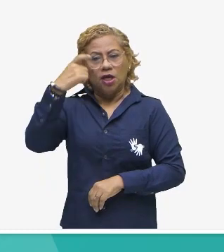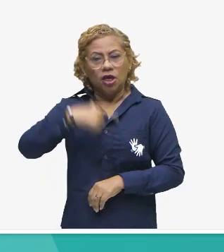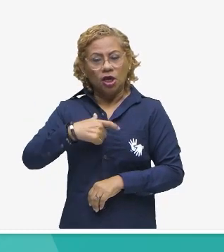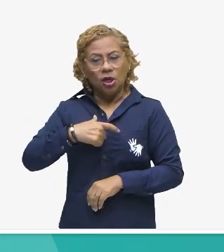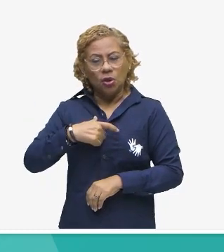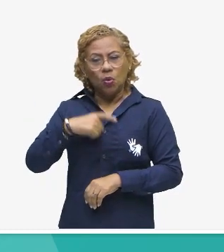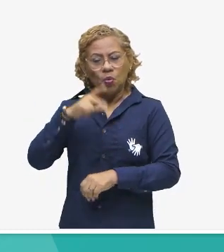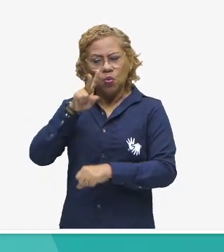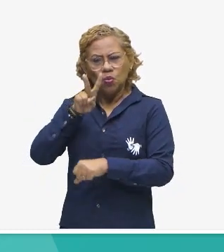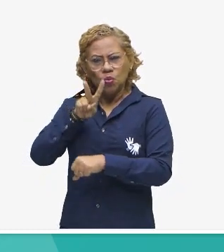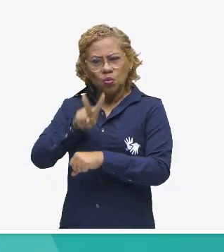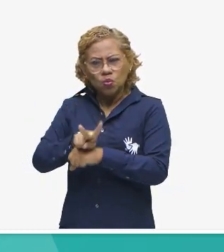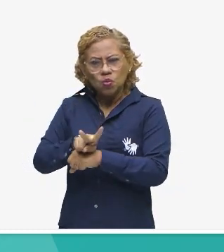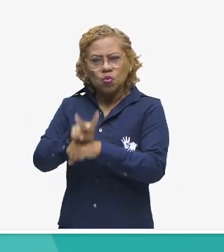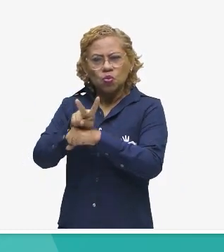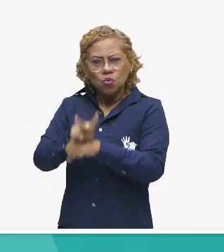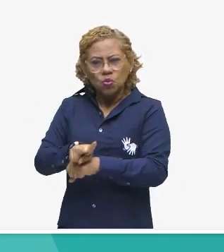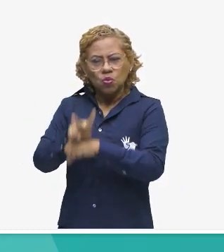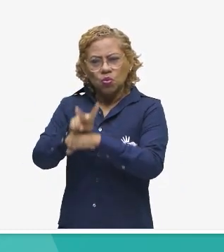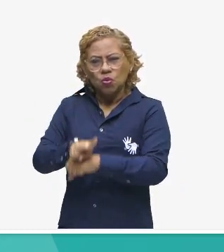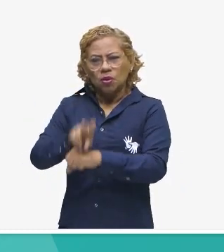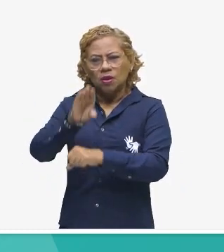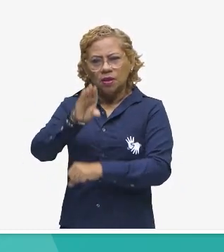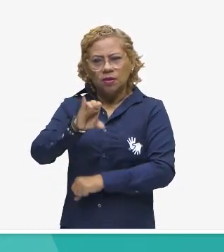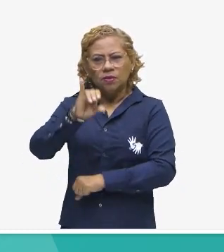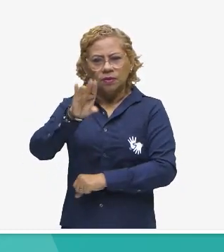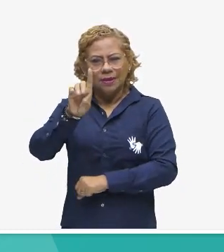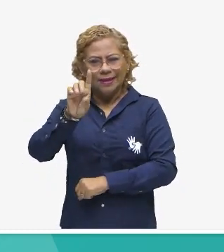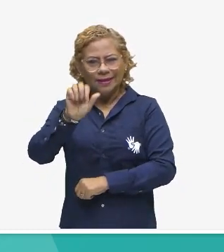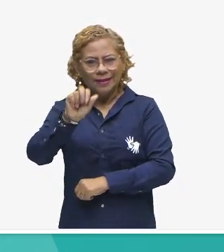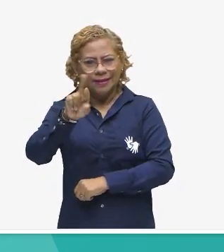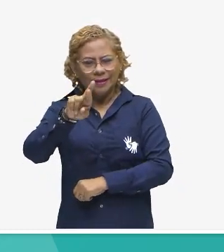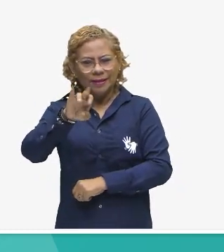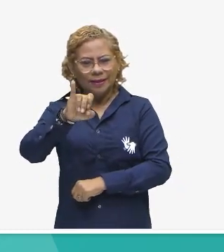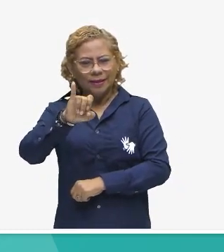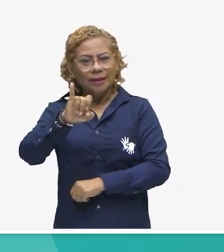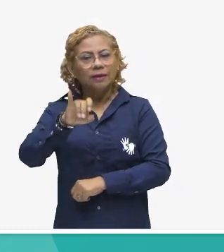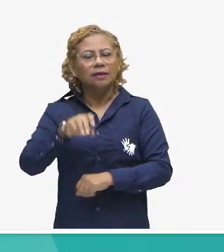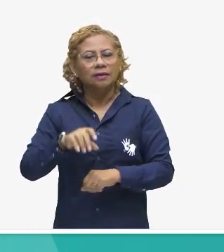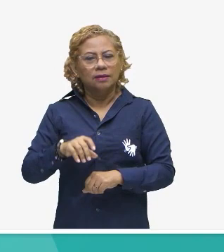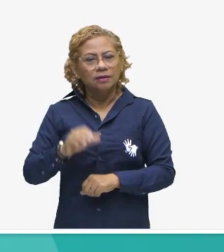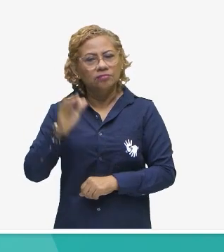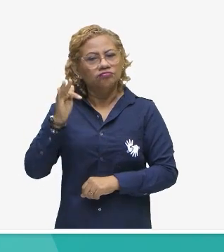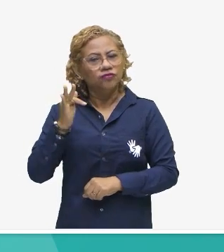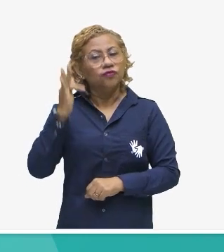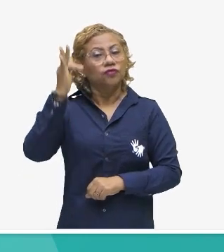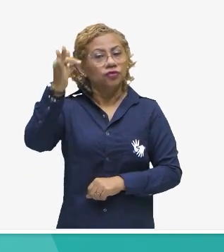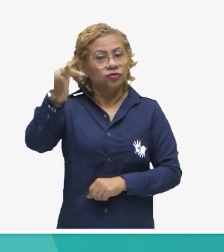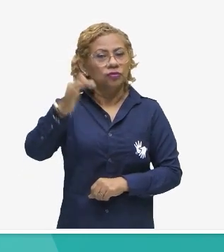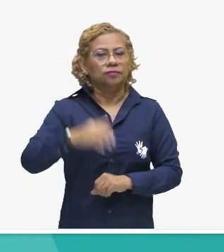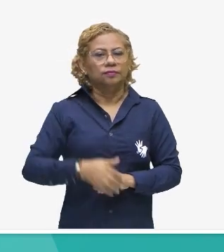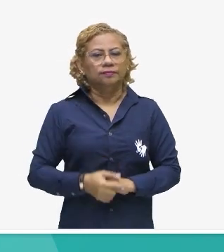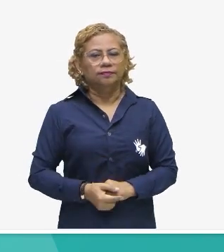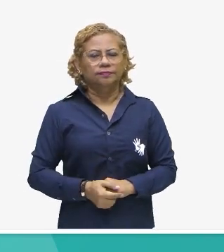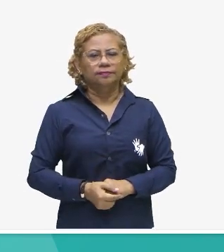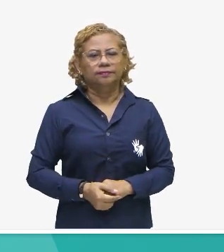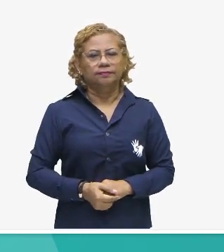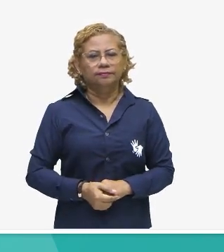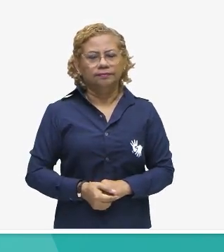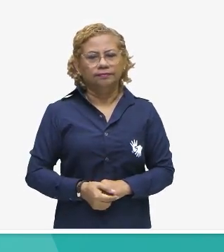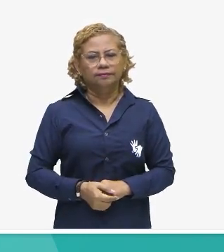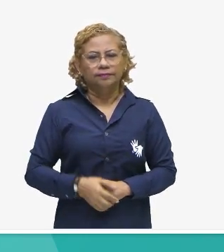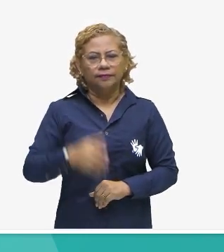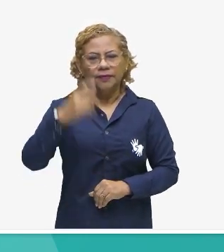ainda vou vivenciar essa experiência, né? Então, temos presente, eu